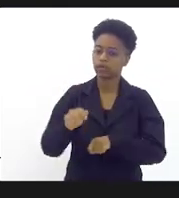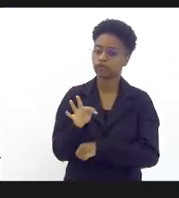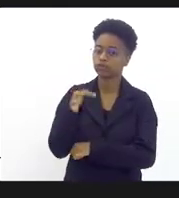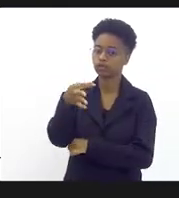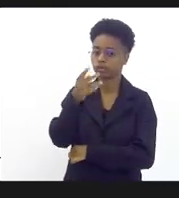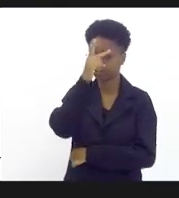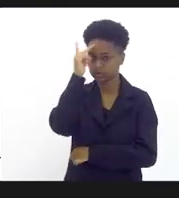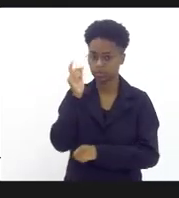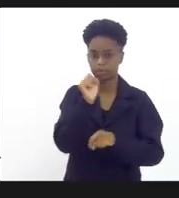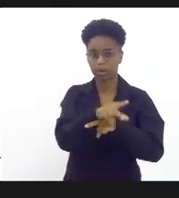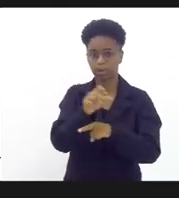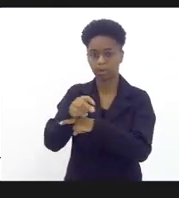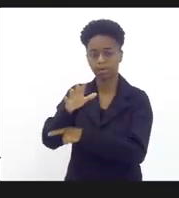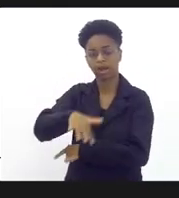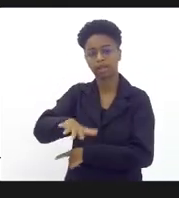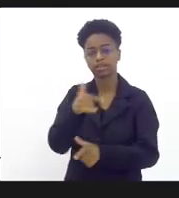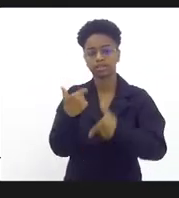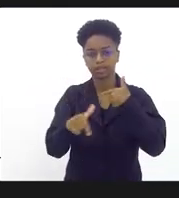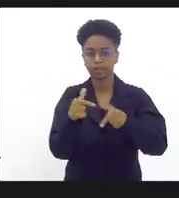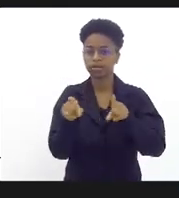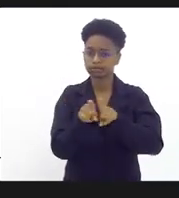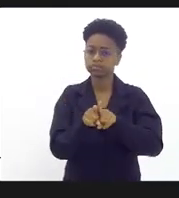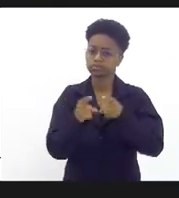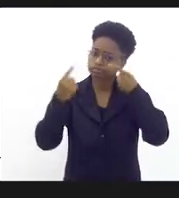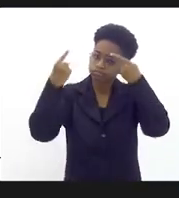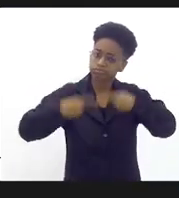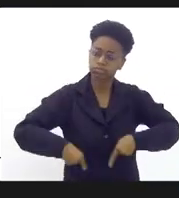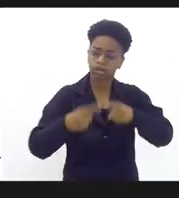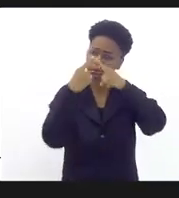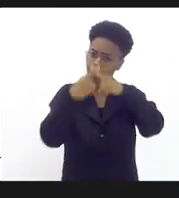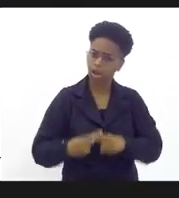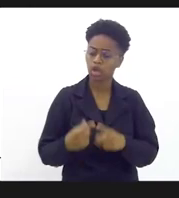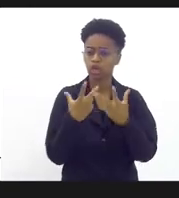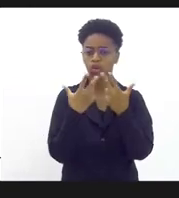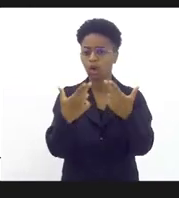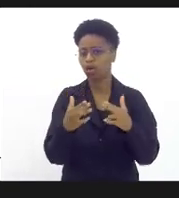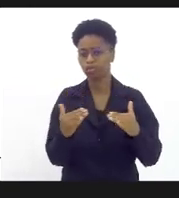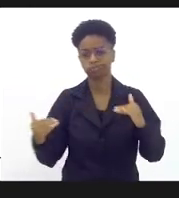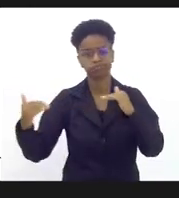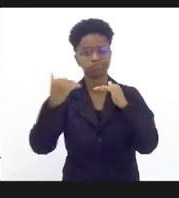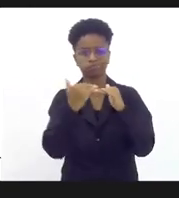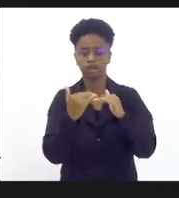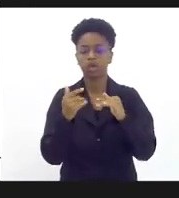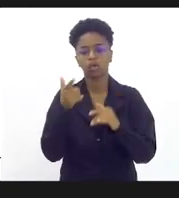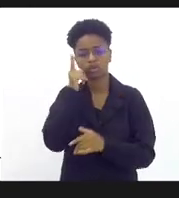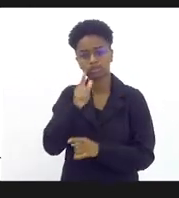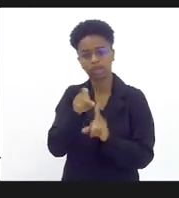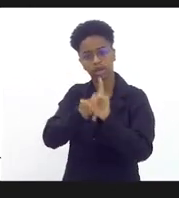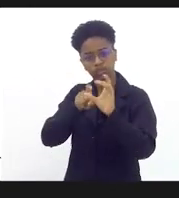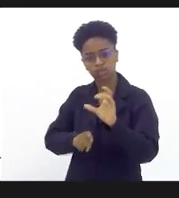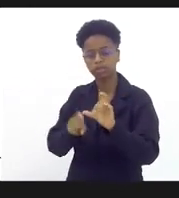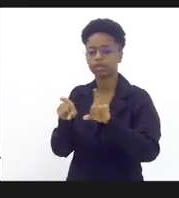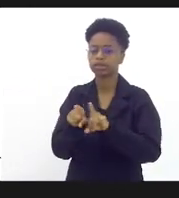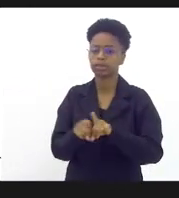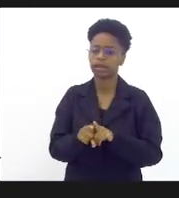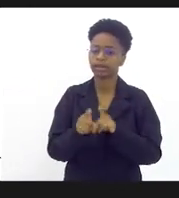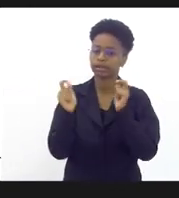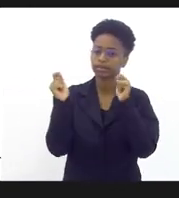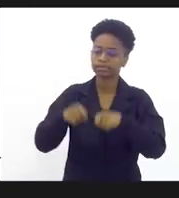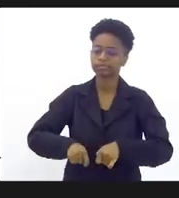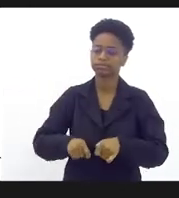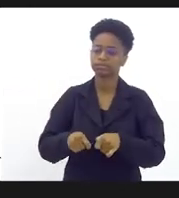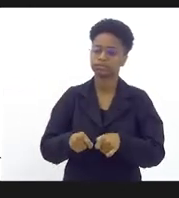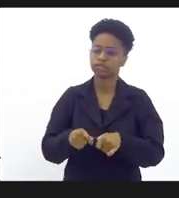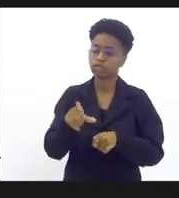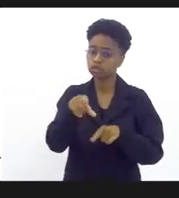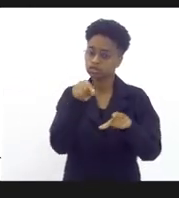futuramente adentrar o mercado de trabalho competindo em condições iguais, né? Desenvolvendo sua autonomia e a capacidade